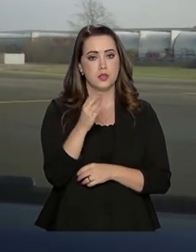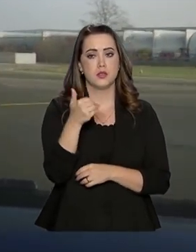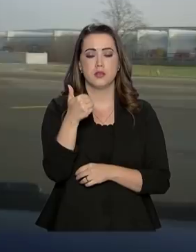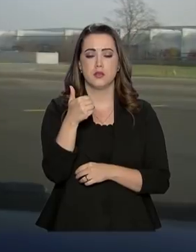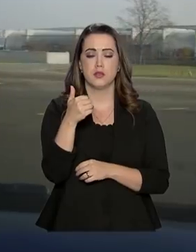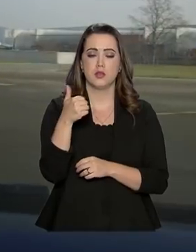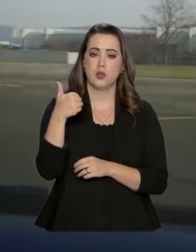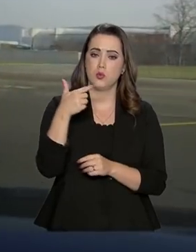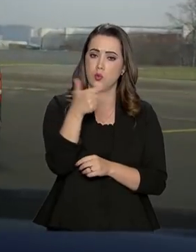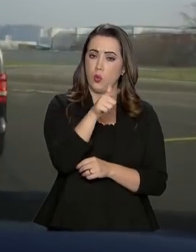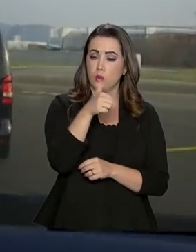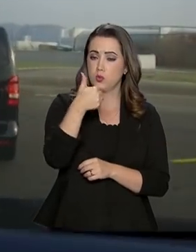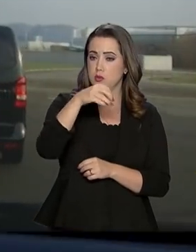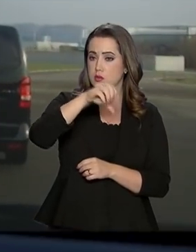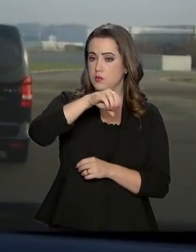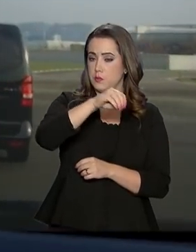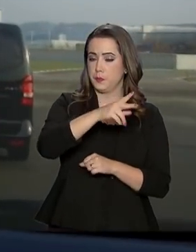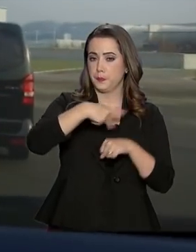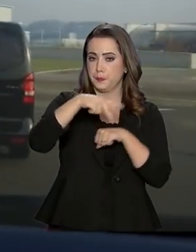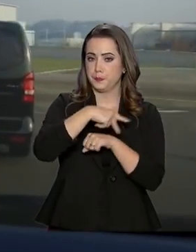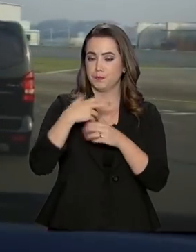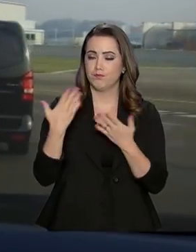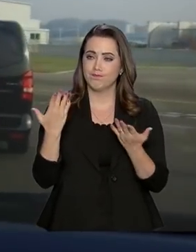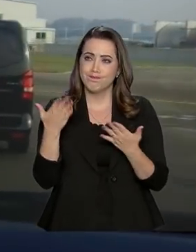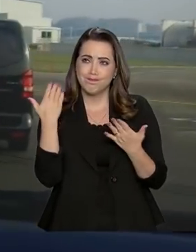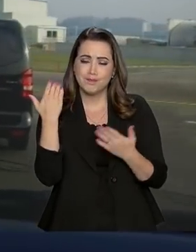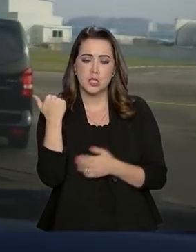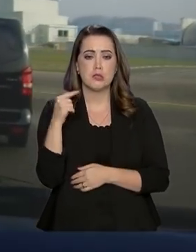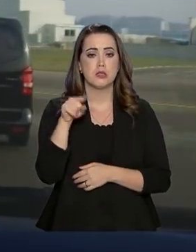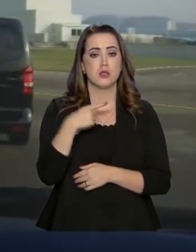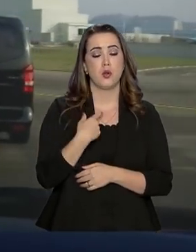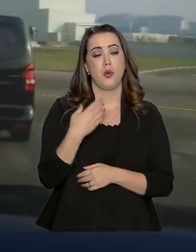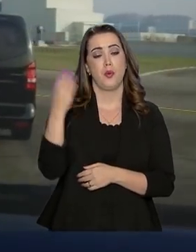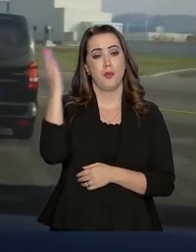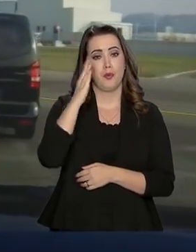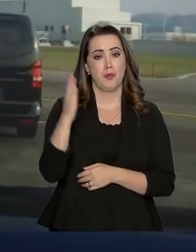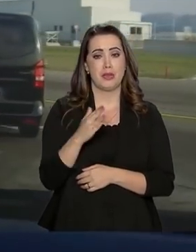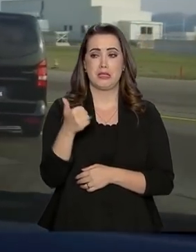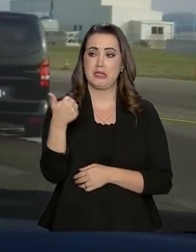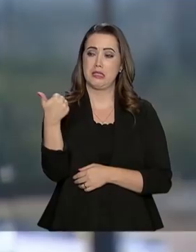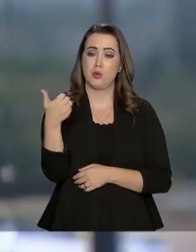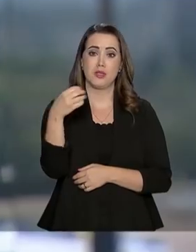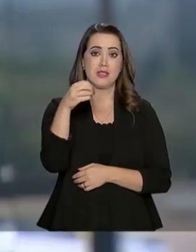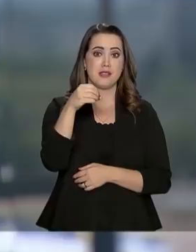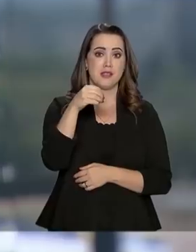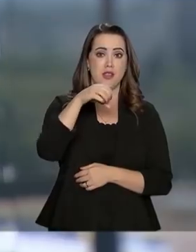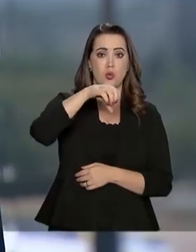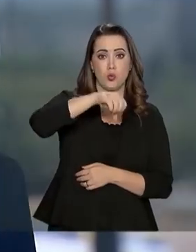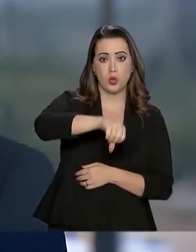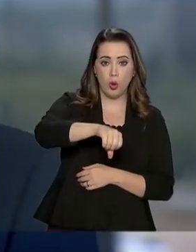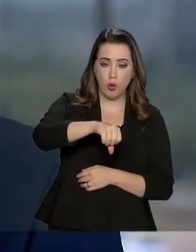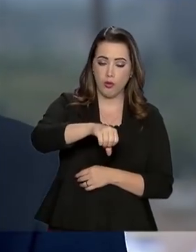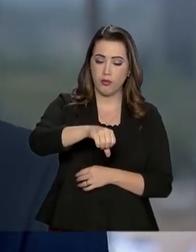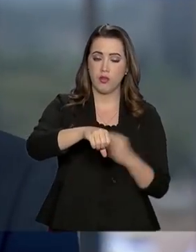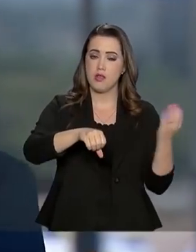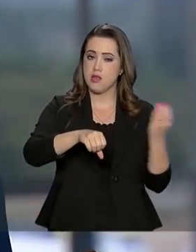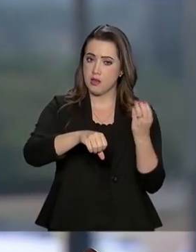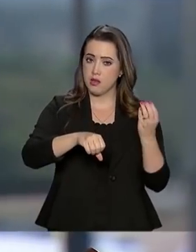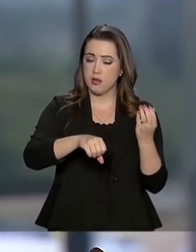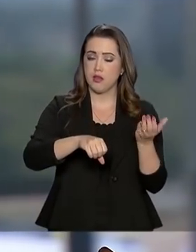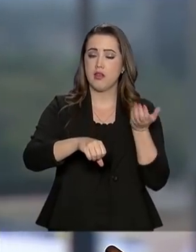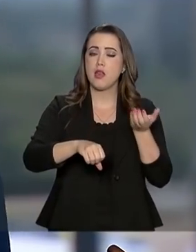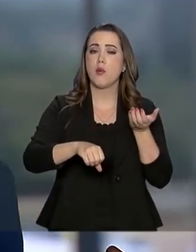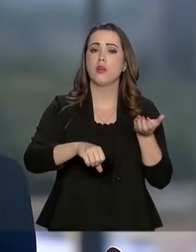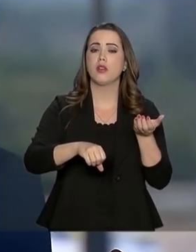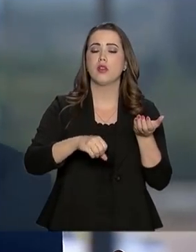países. No último relatório, o Brasil aparece em centésimo nono. Essa metodologia, ela elenca, por